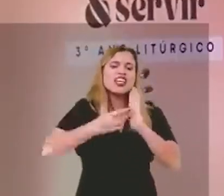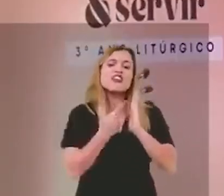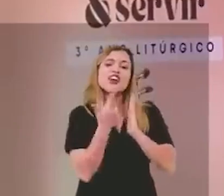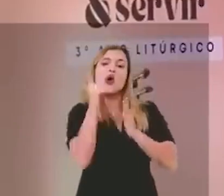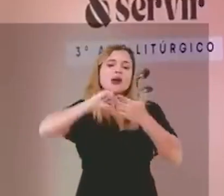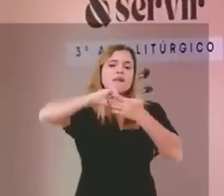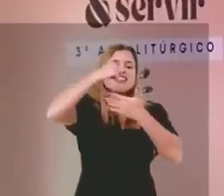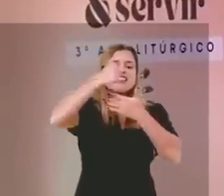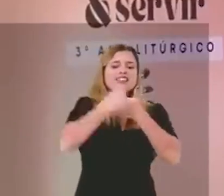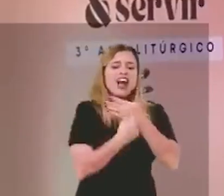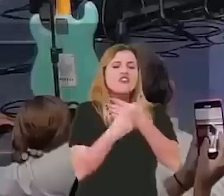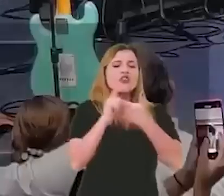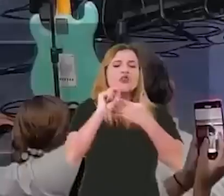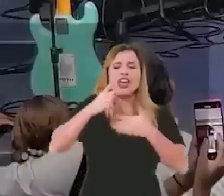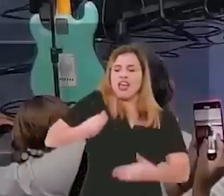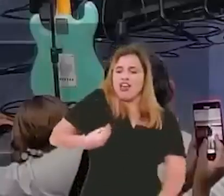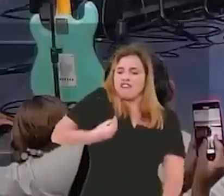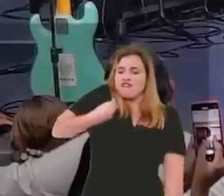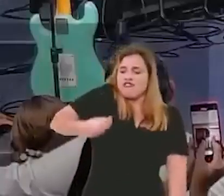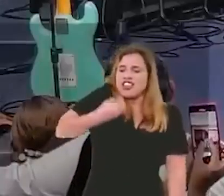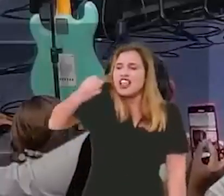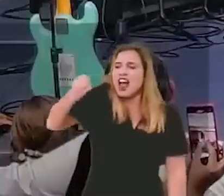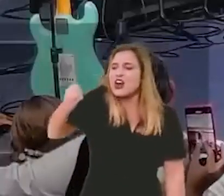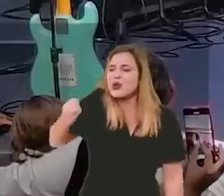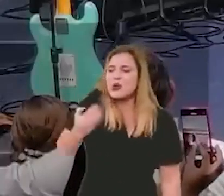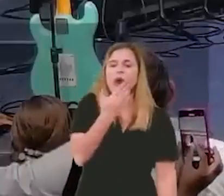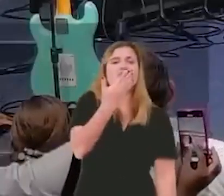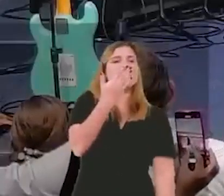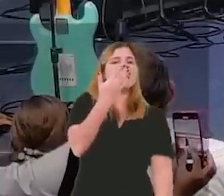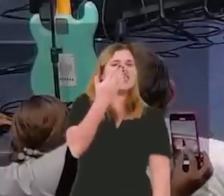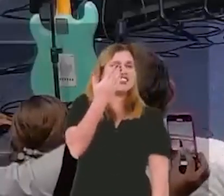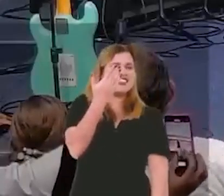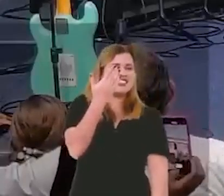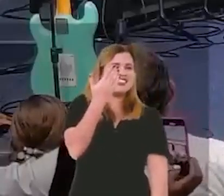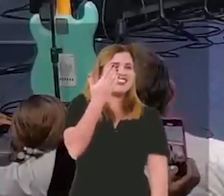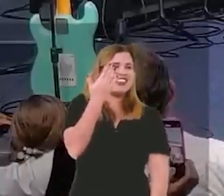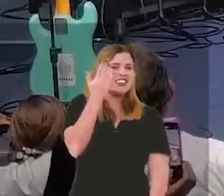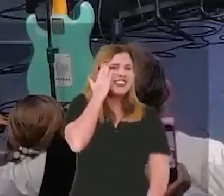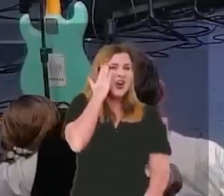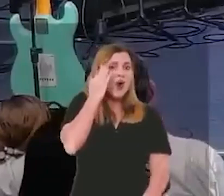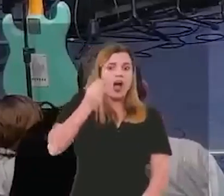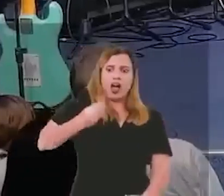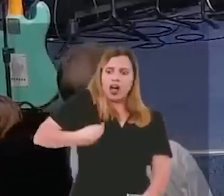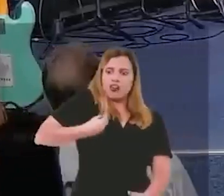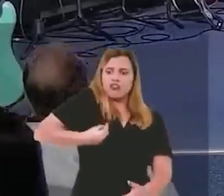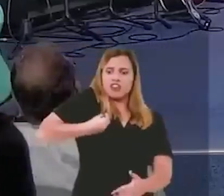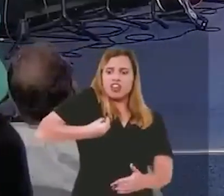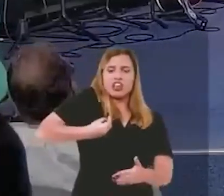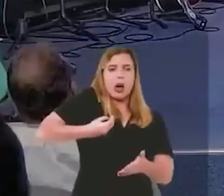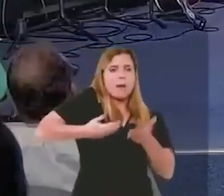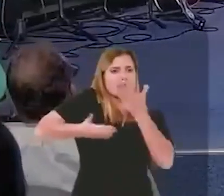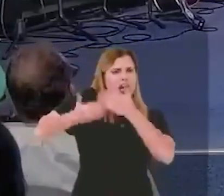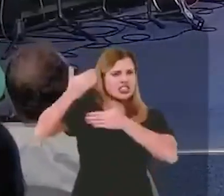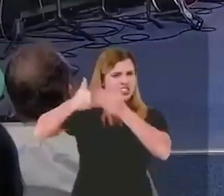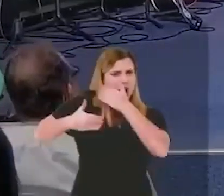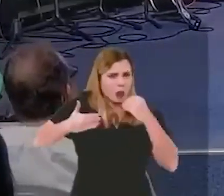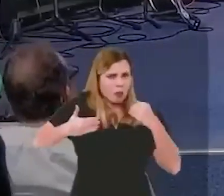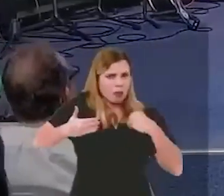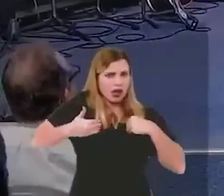Mas agora João vai nos levar ao encerramento. Confira o verso 14 comigo. O que está escrito